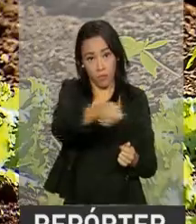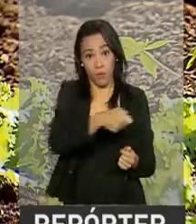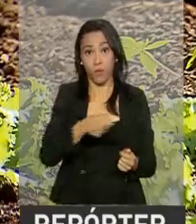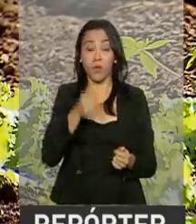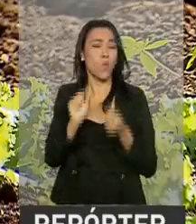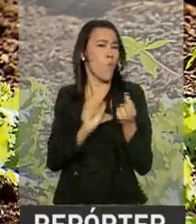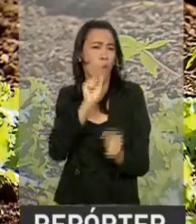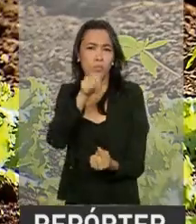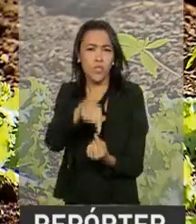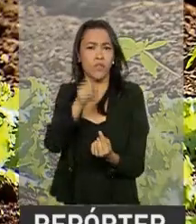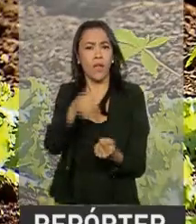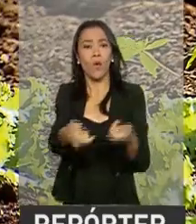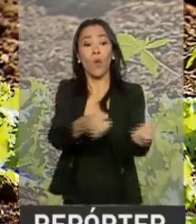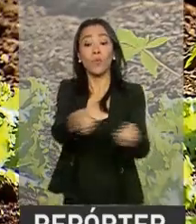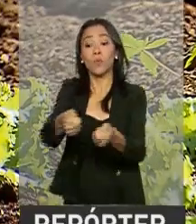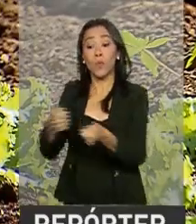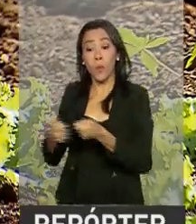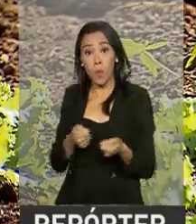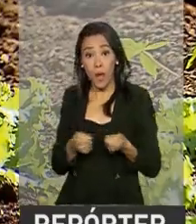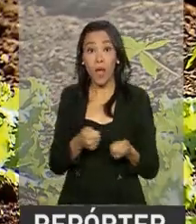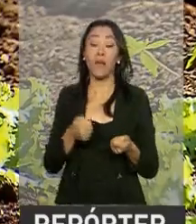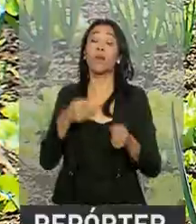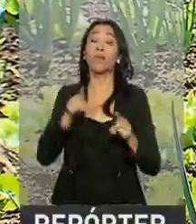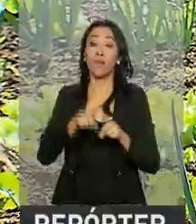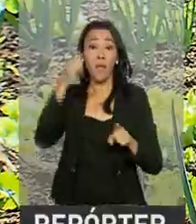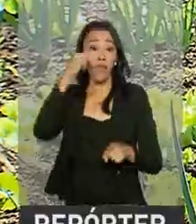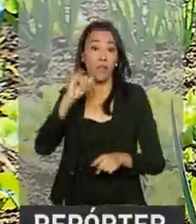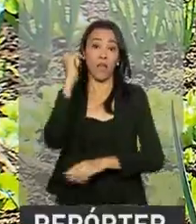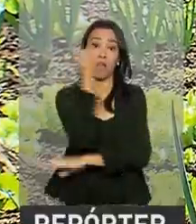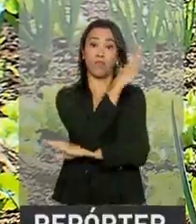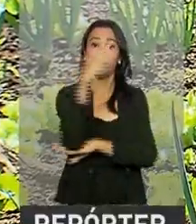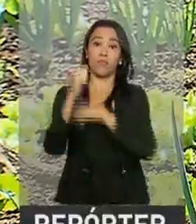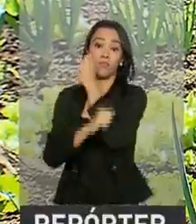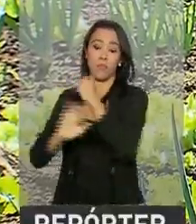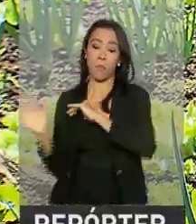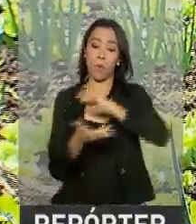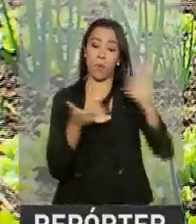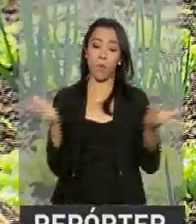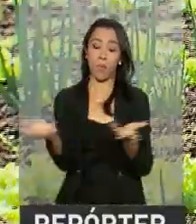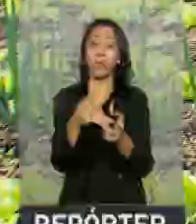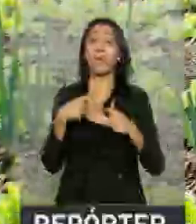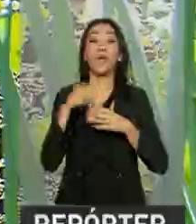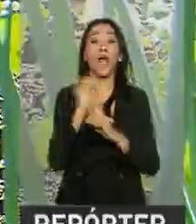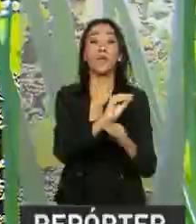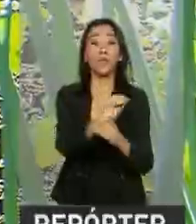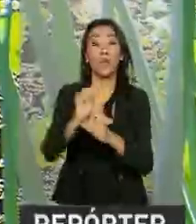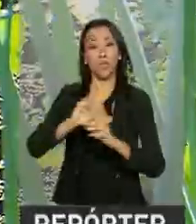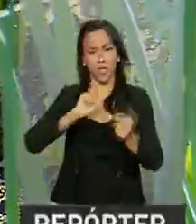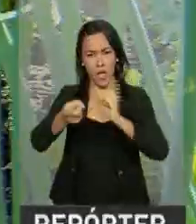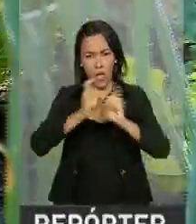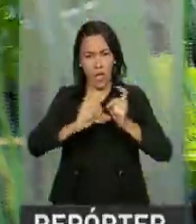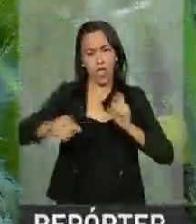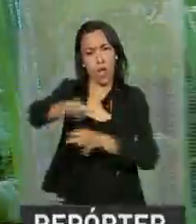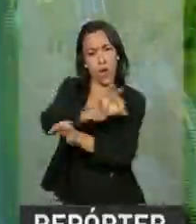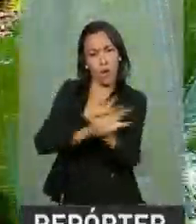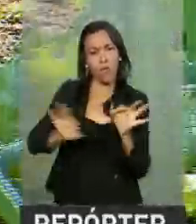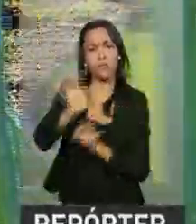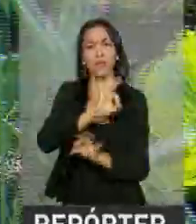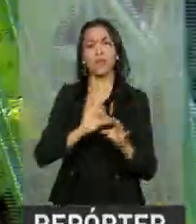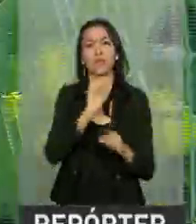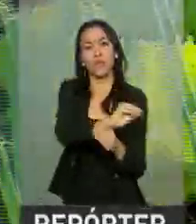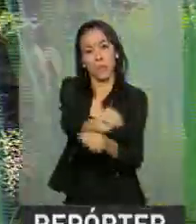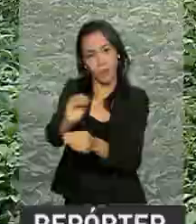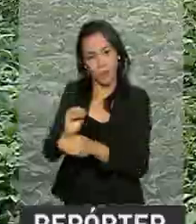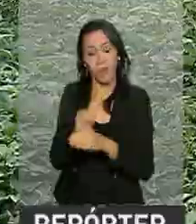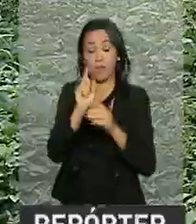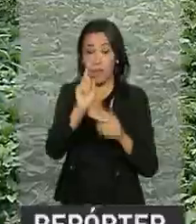para controle e monitoramento e combate ao desmatamento também ajuda no planejamento ambiental e econômico dos imóveis e é pré-requisito